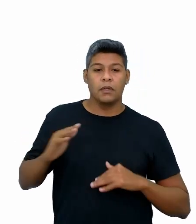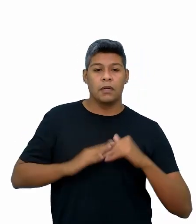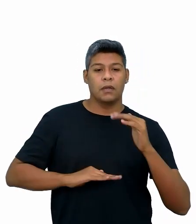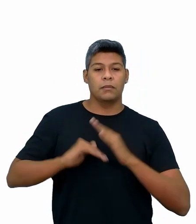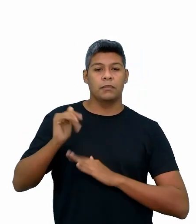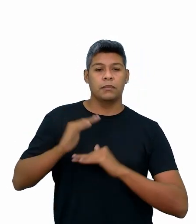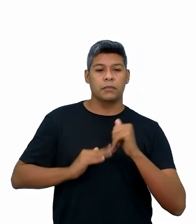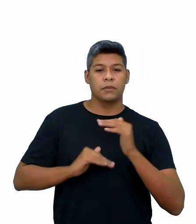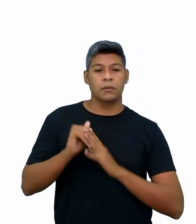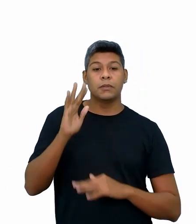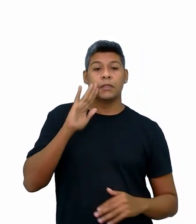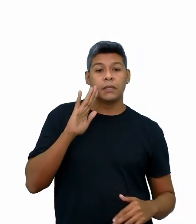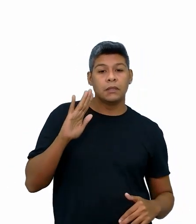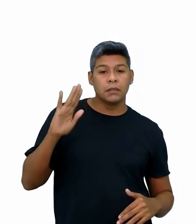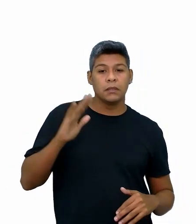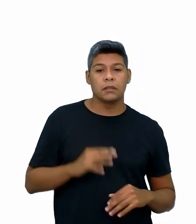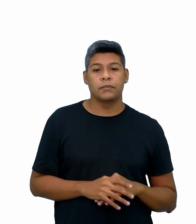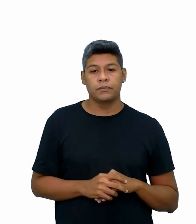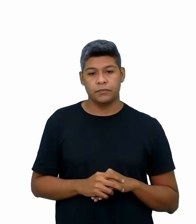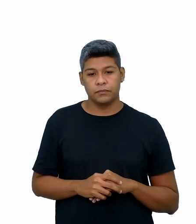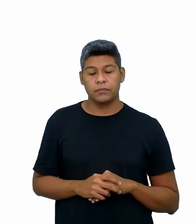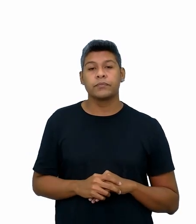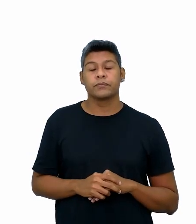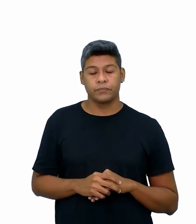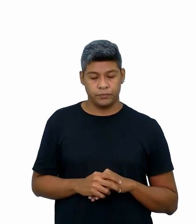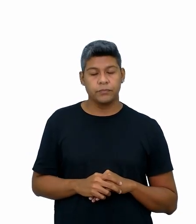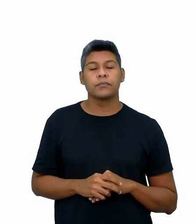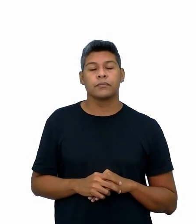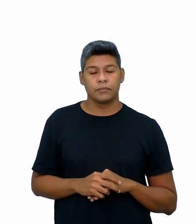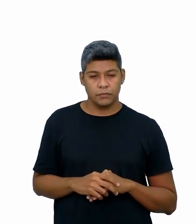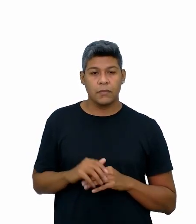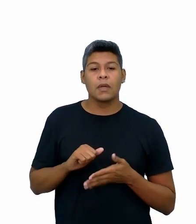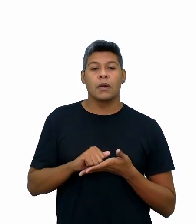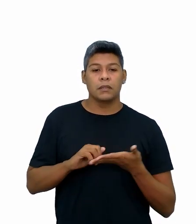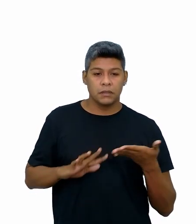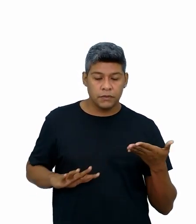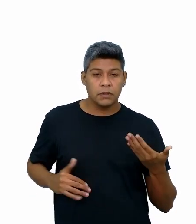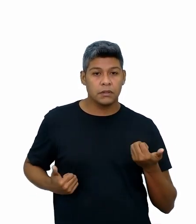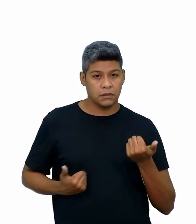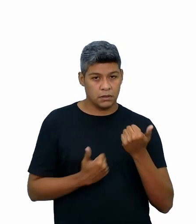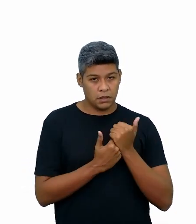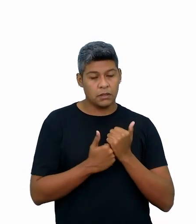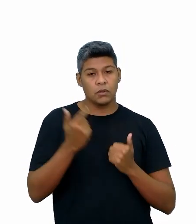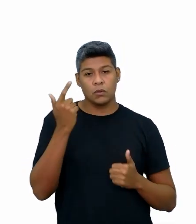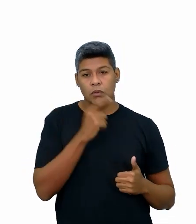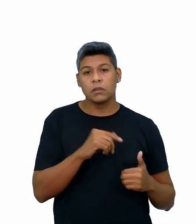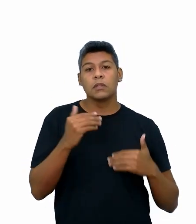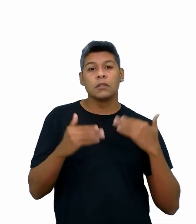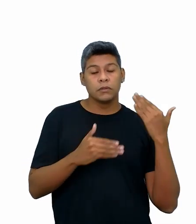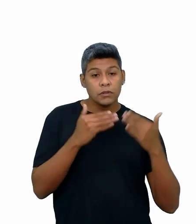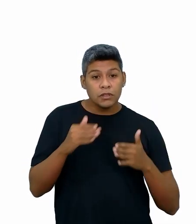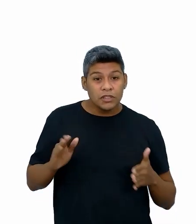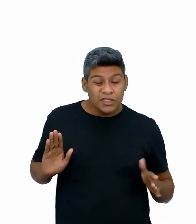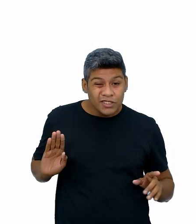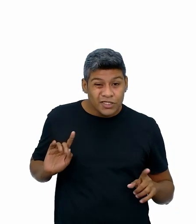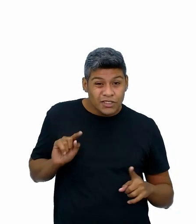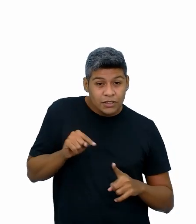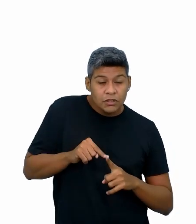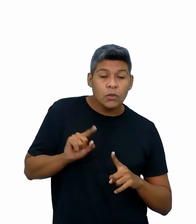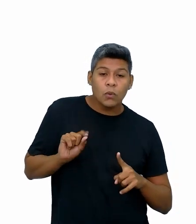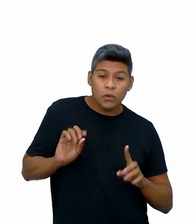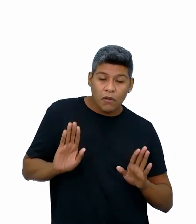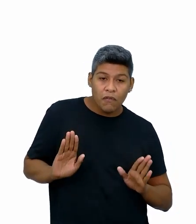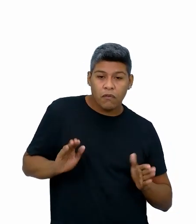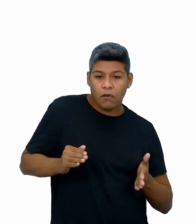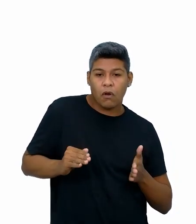habilidade essencial, onde as atividades se apoiam, né, para esse desenvolvimento. O objetivo é chegar ao foco aí, no